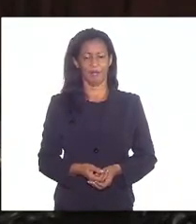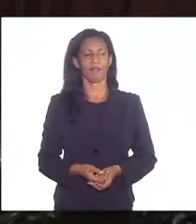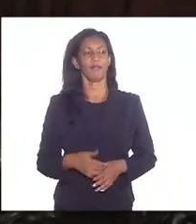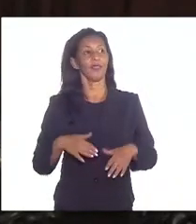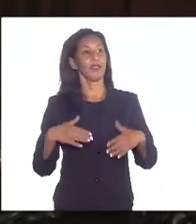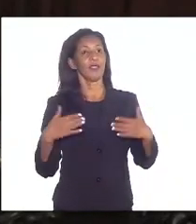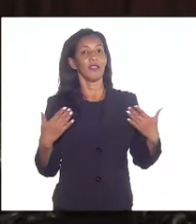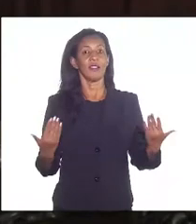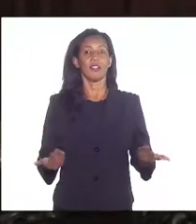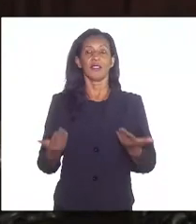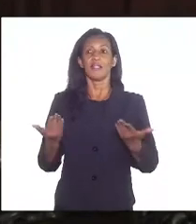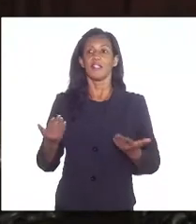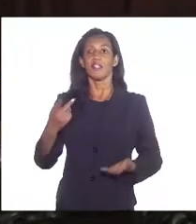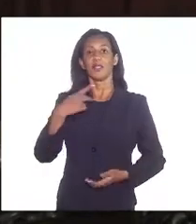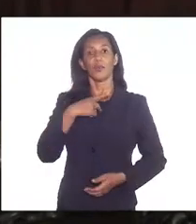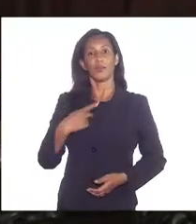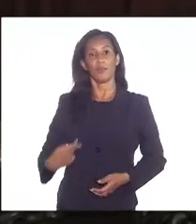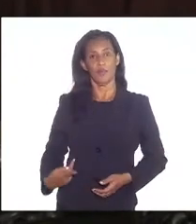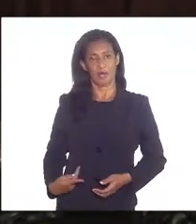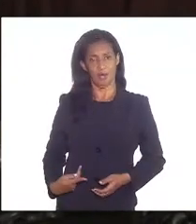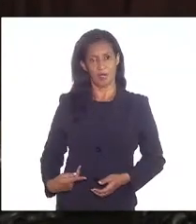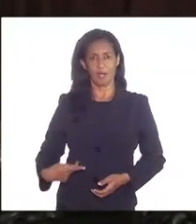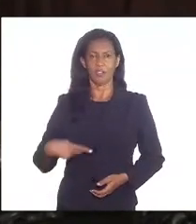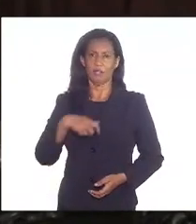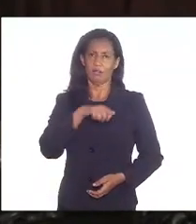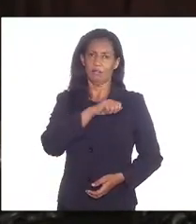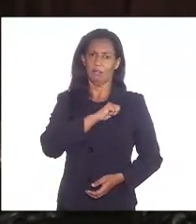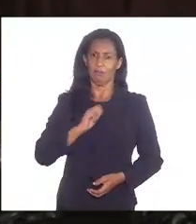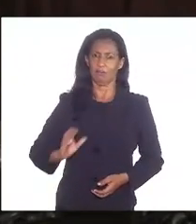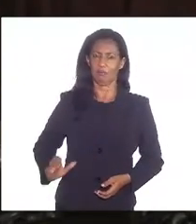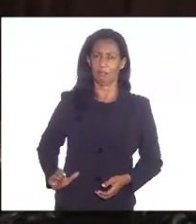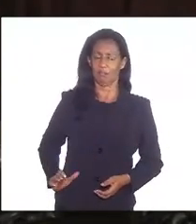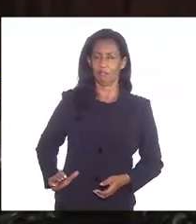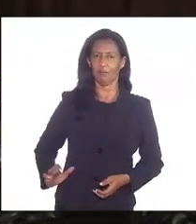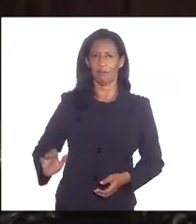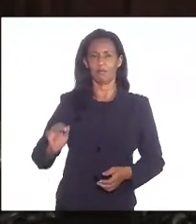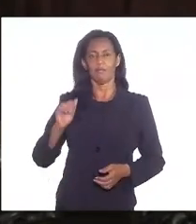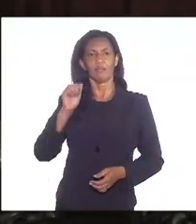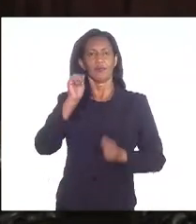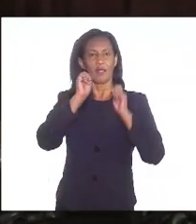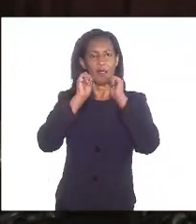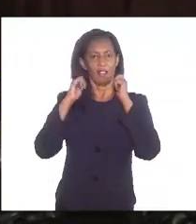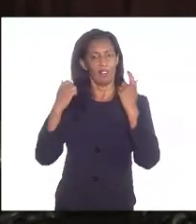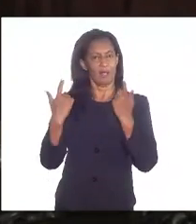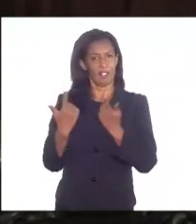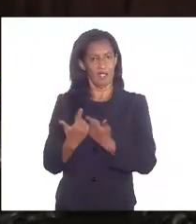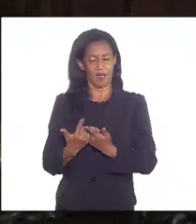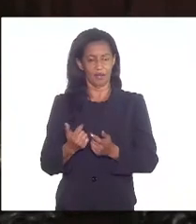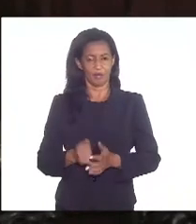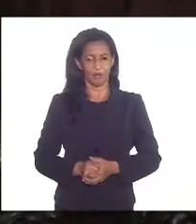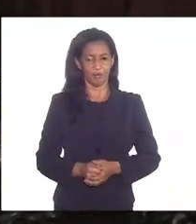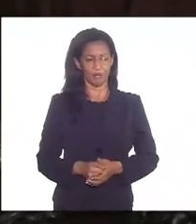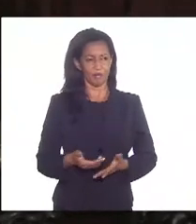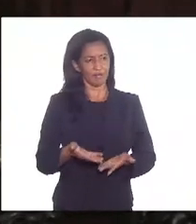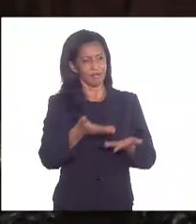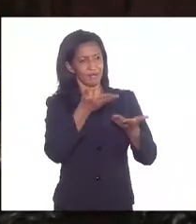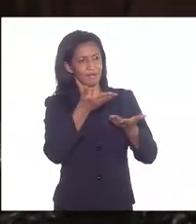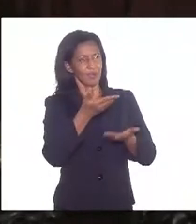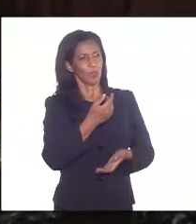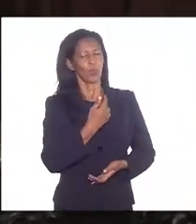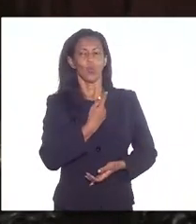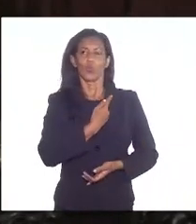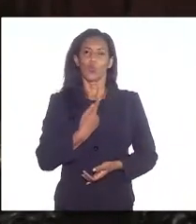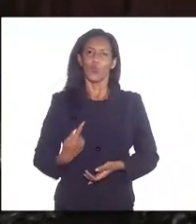Senhor presidente da Assembleia Legislativa, deputado André Siciliano, senhor governador